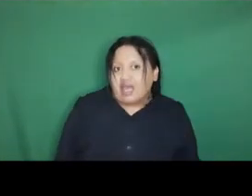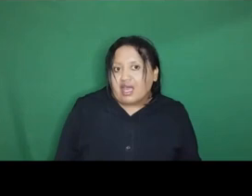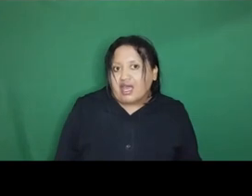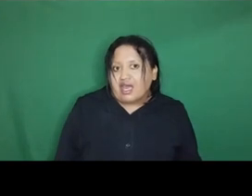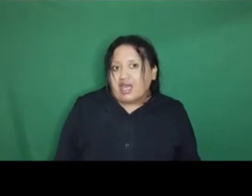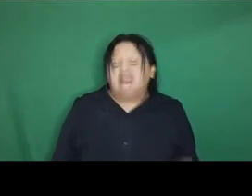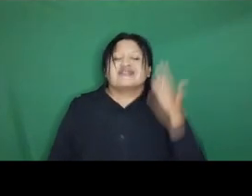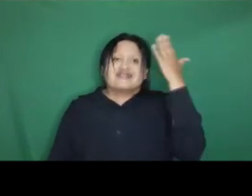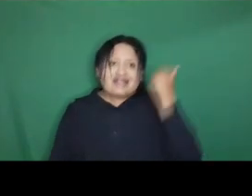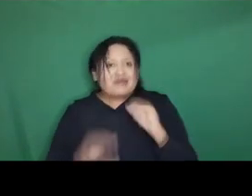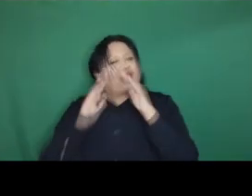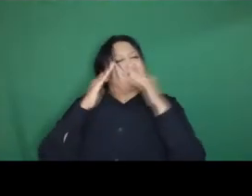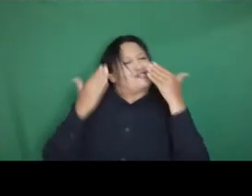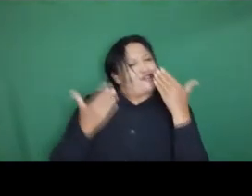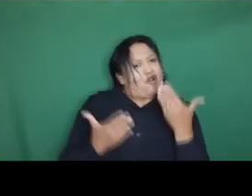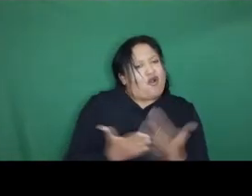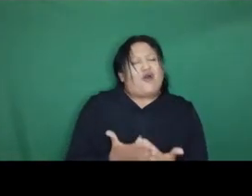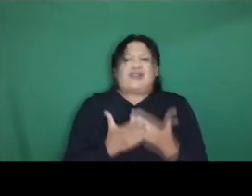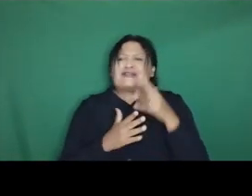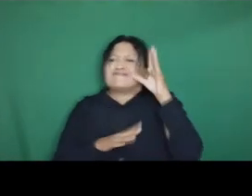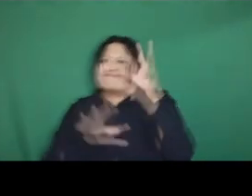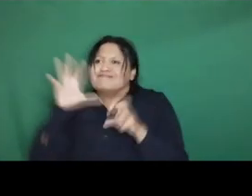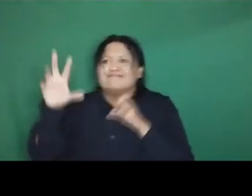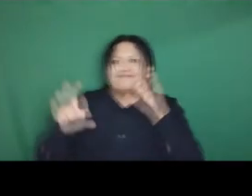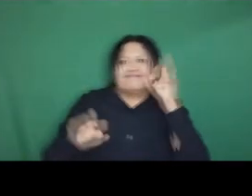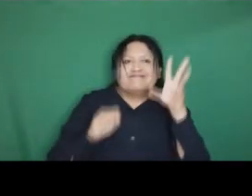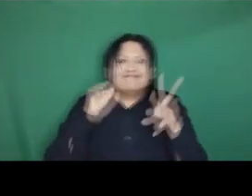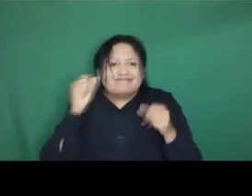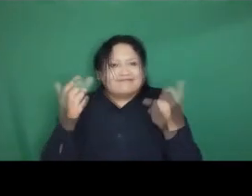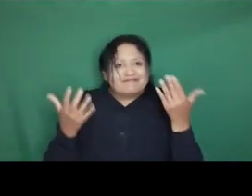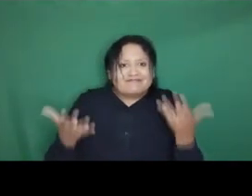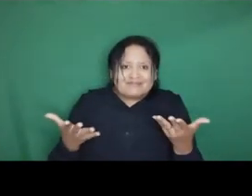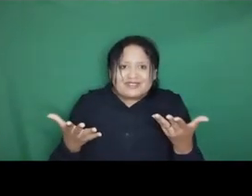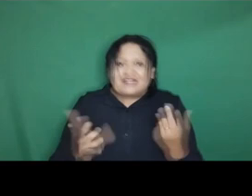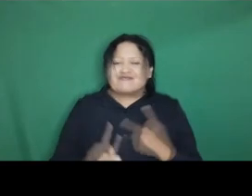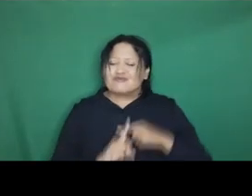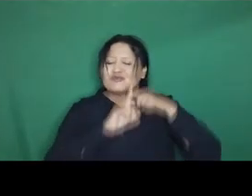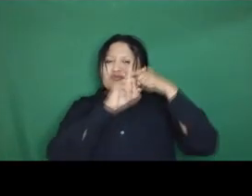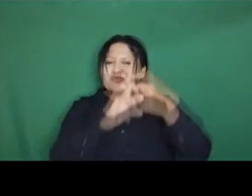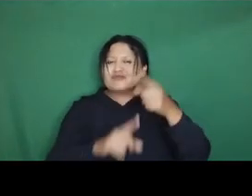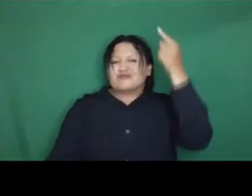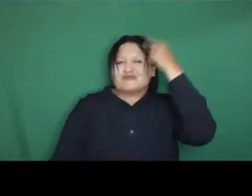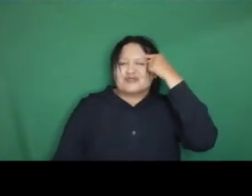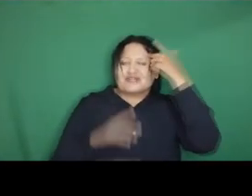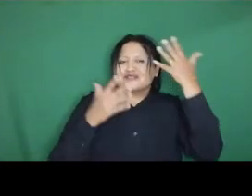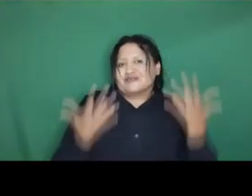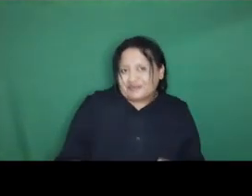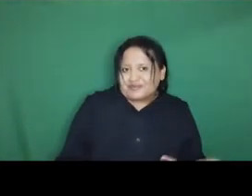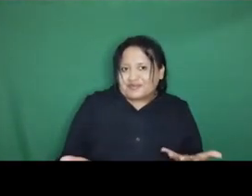a gente sabe que é uma escola que ela busca trazer né o neo positivismo para